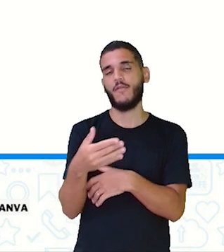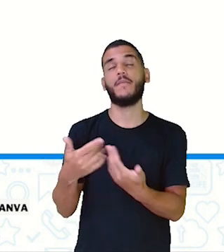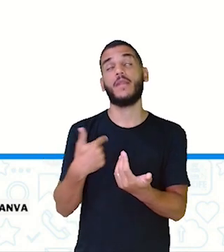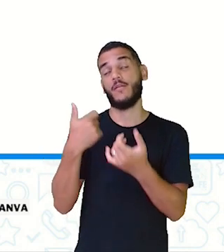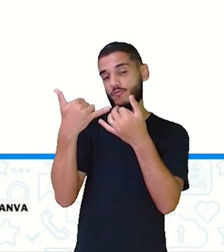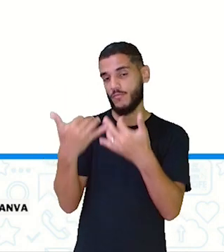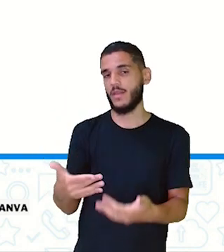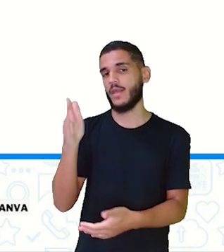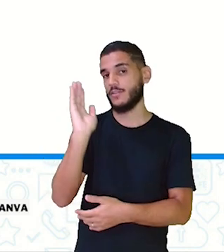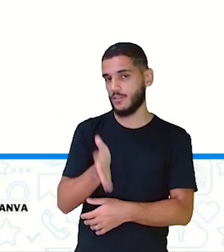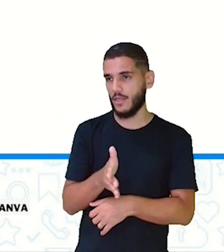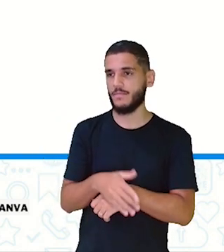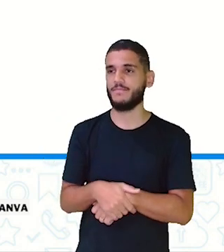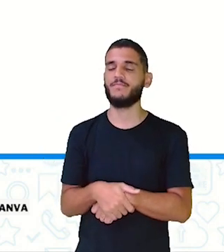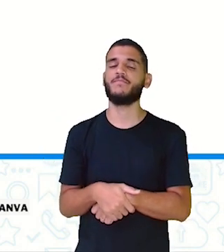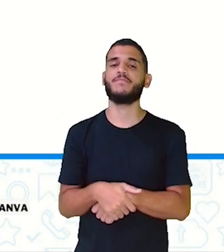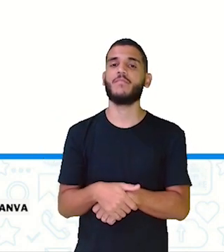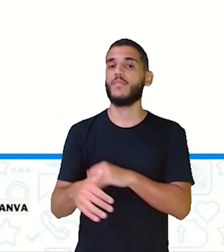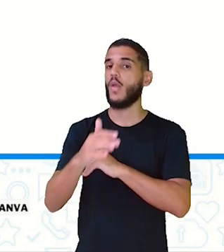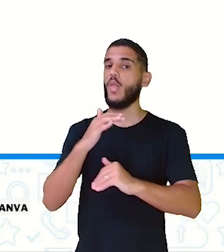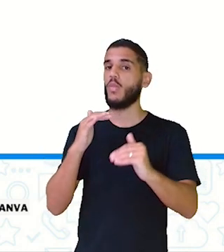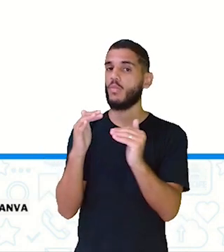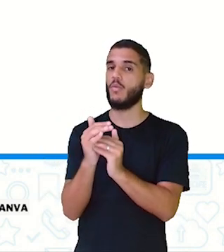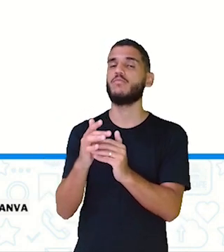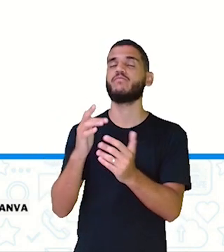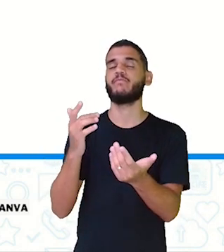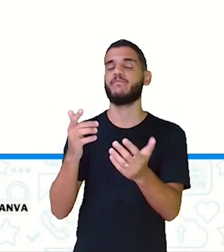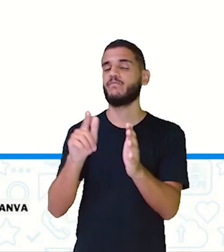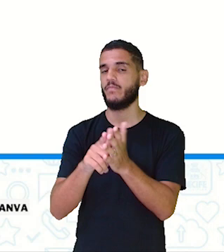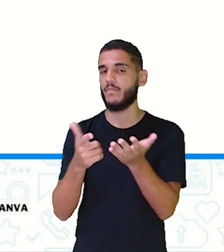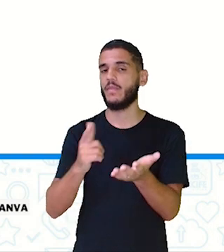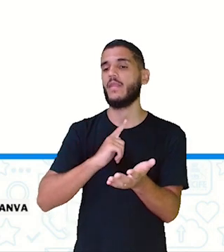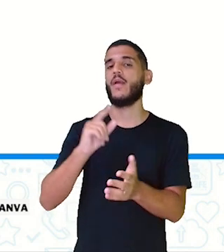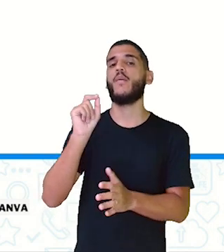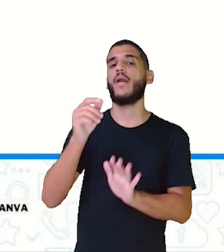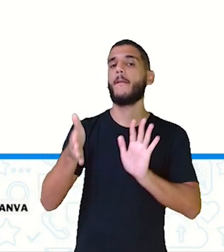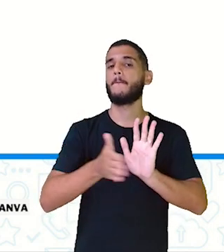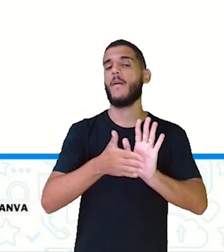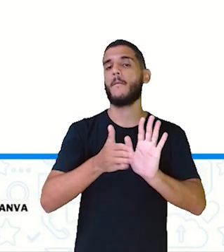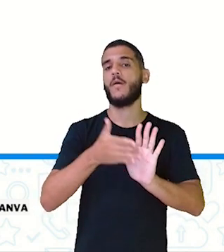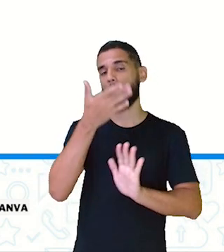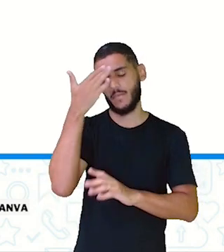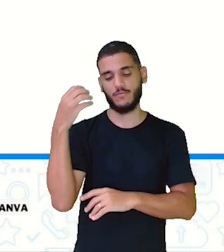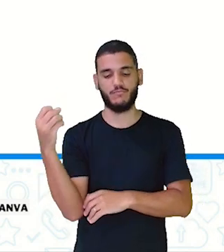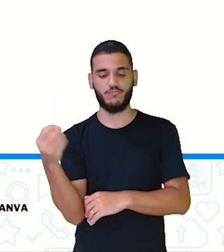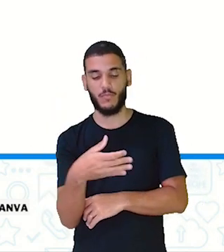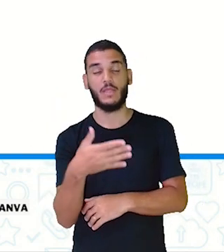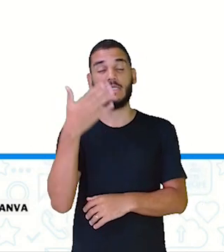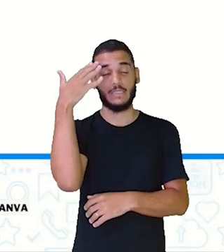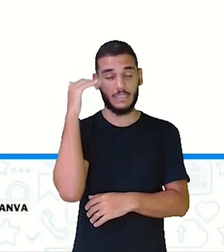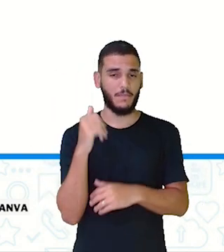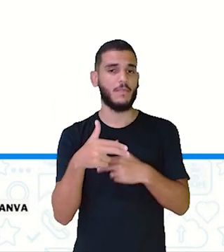que eu falei, que os jornais eles têm aí como propósito atualizar o leitor, o